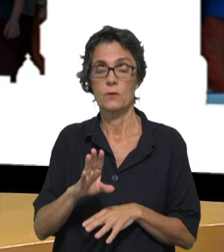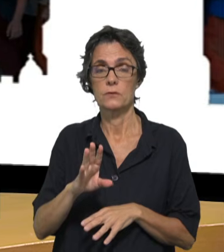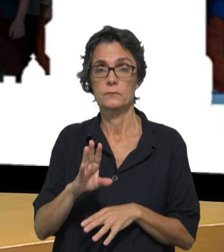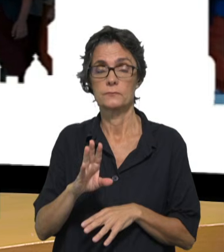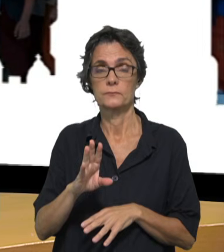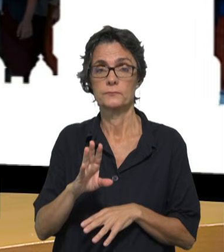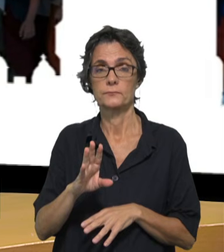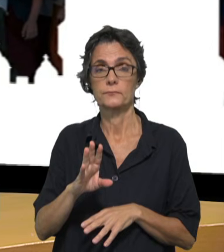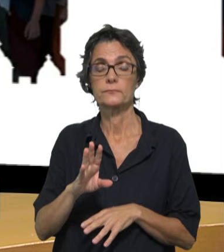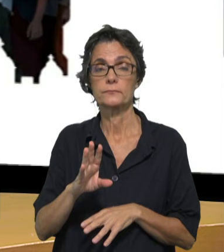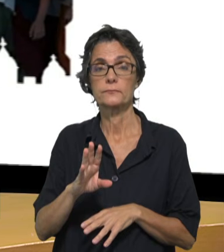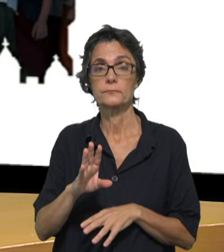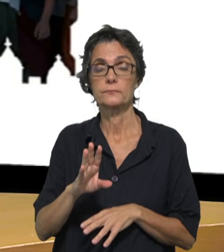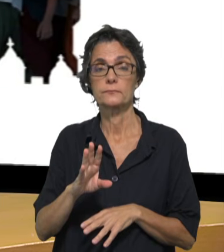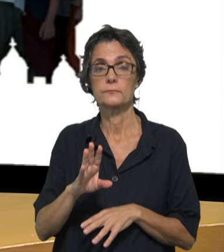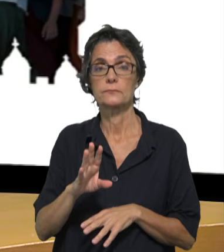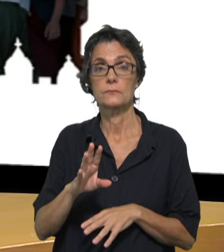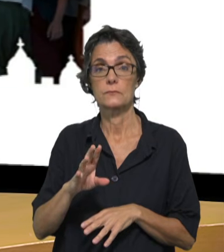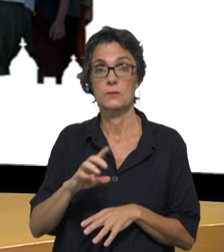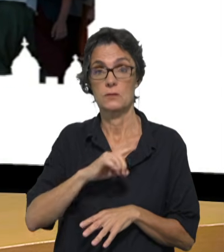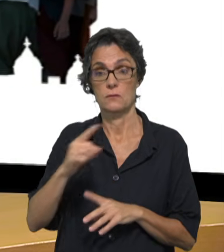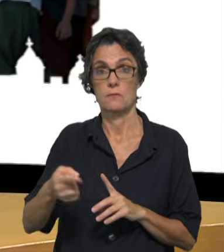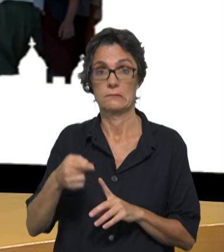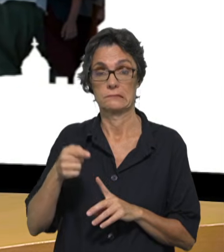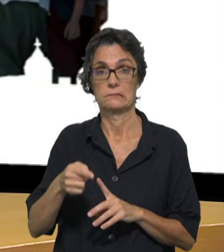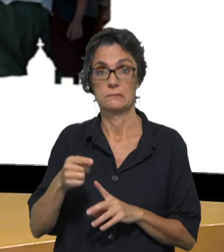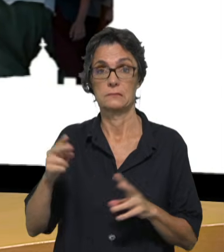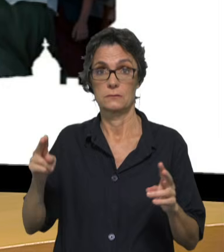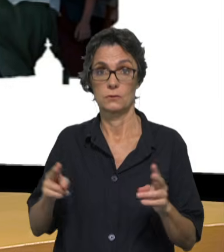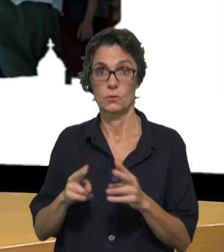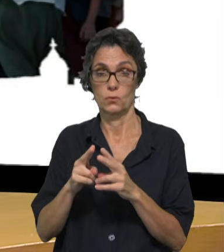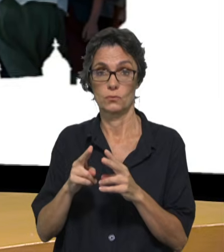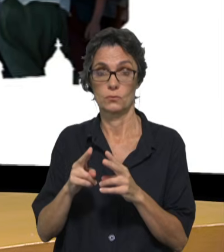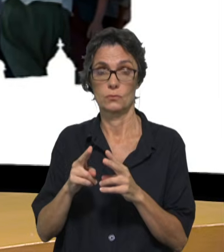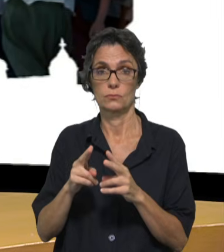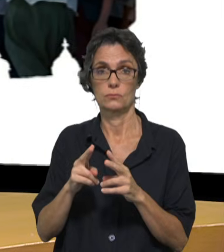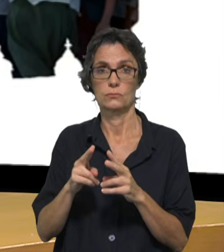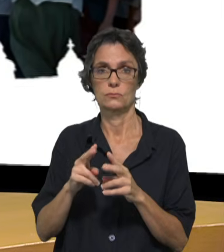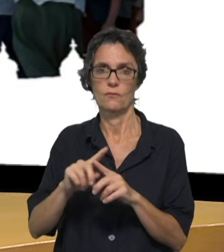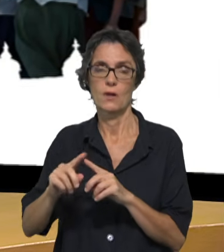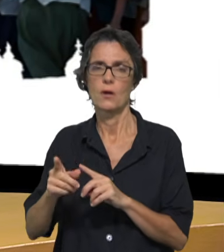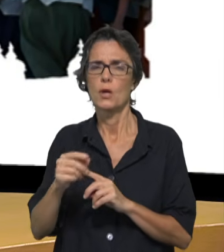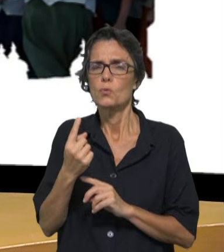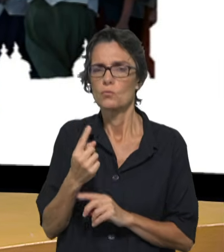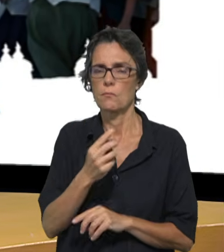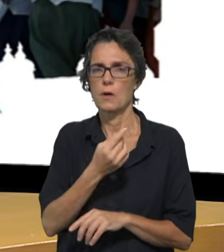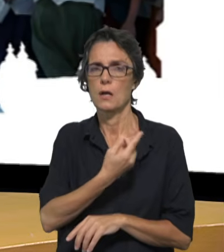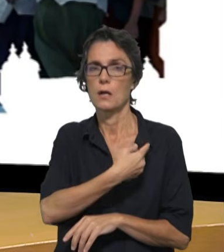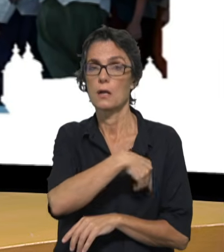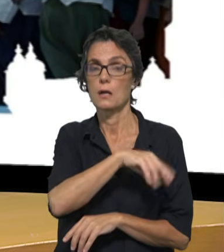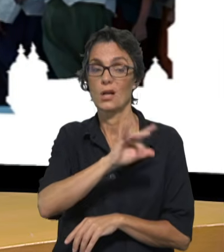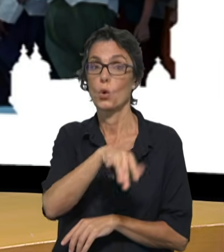jornadas neste ano que passou em Coimbra sobre este tema, sobre o turismo Laudato Si,